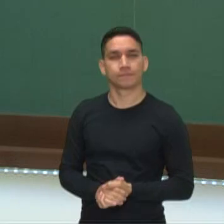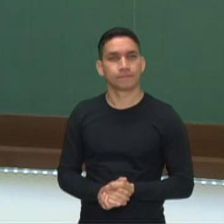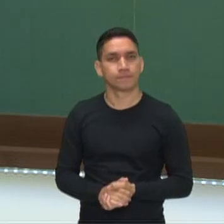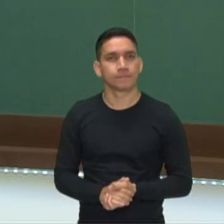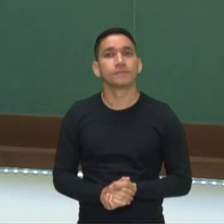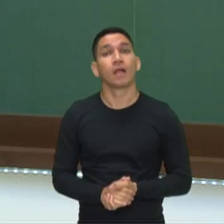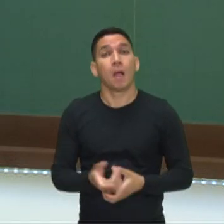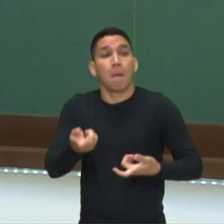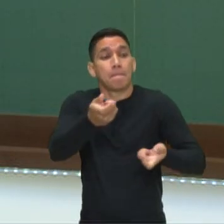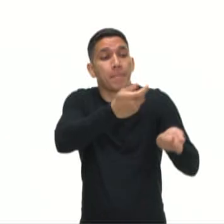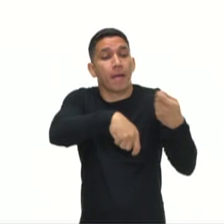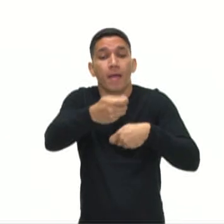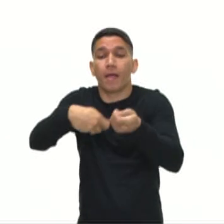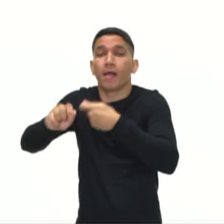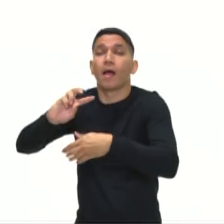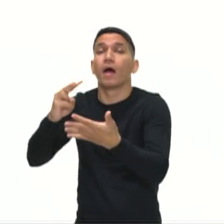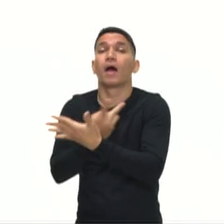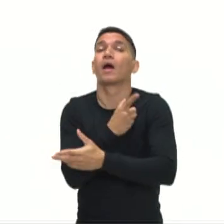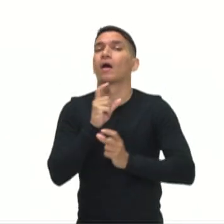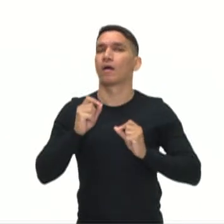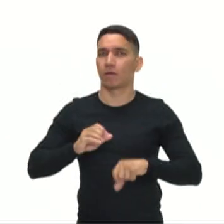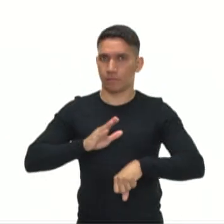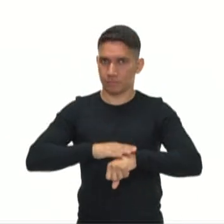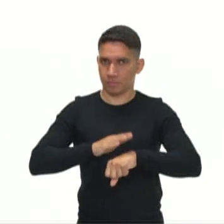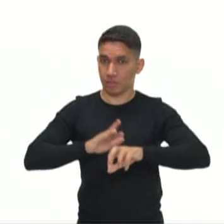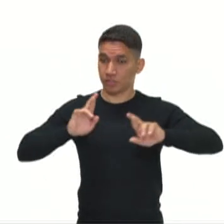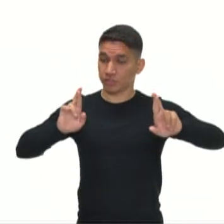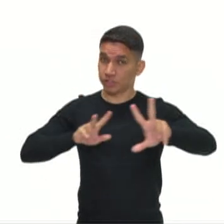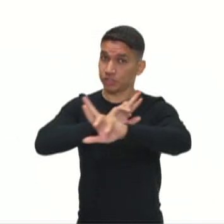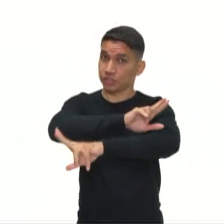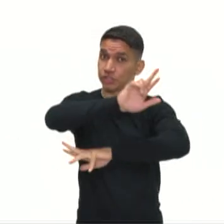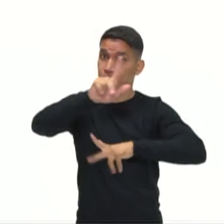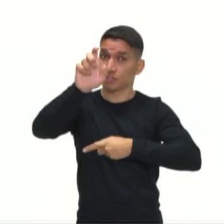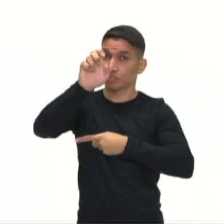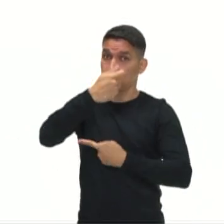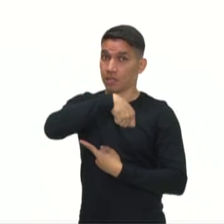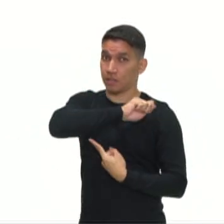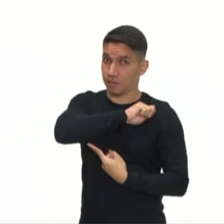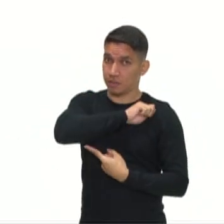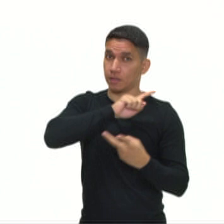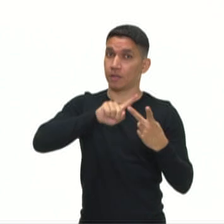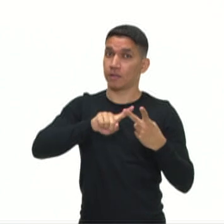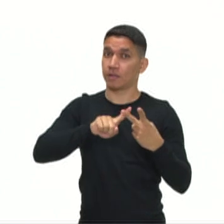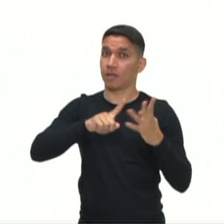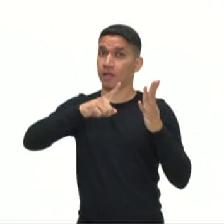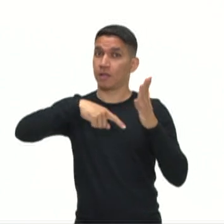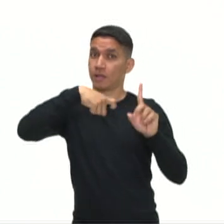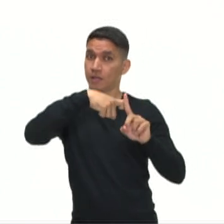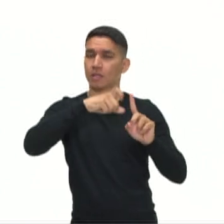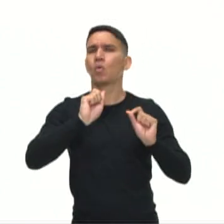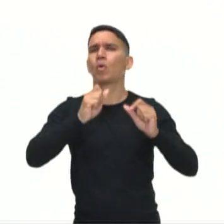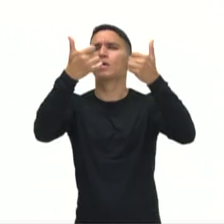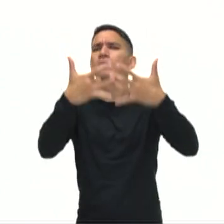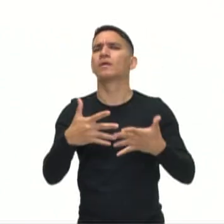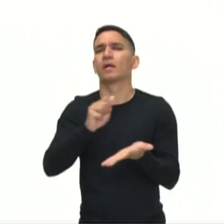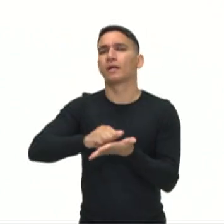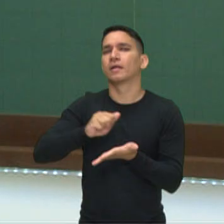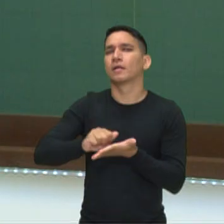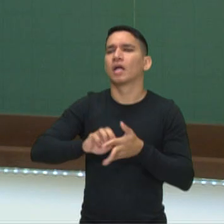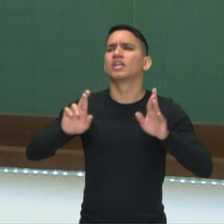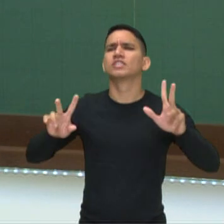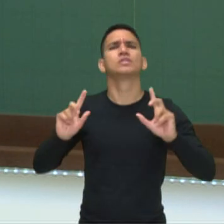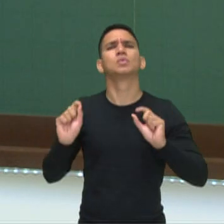O mercantilismo ocorreu de formas distintas na Espanha e na Inglaterra. Descreva em seu caderno as